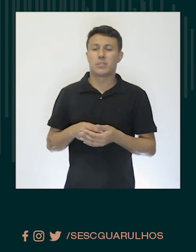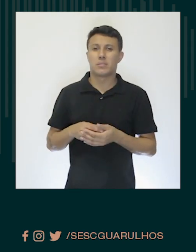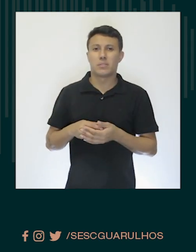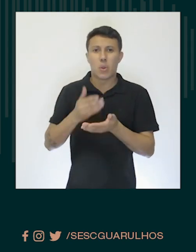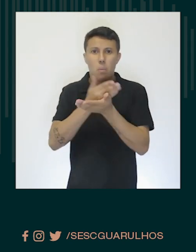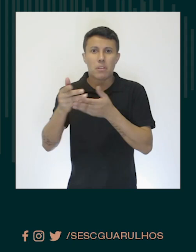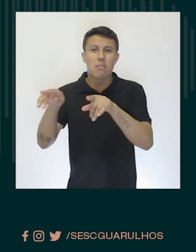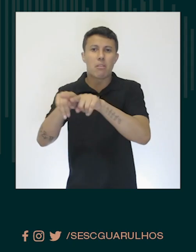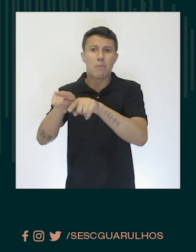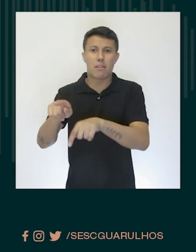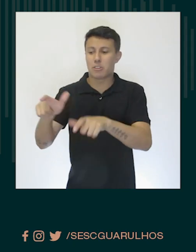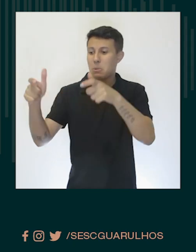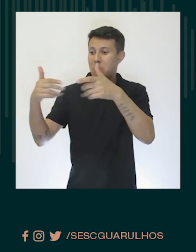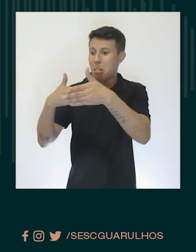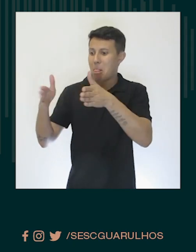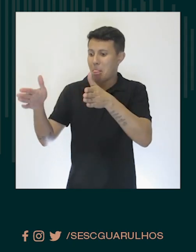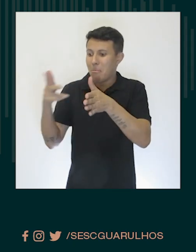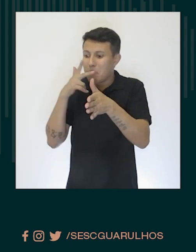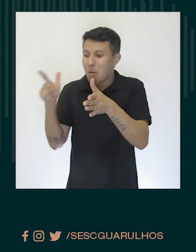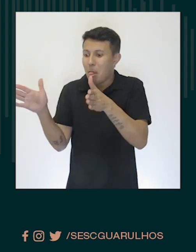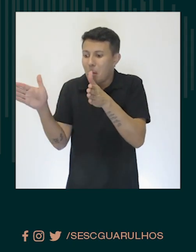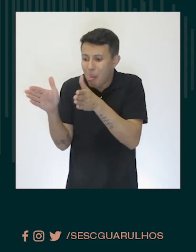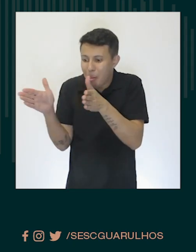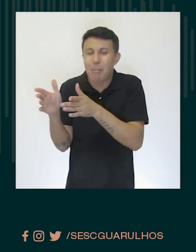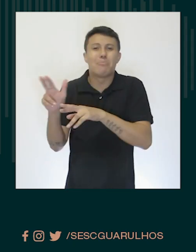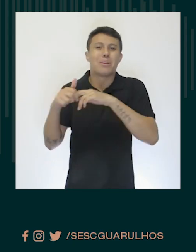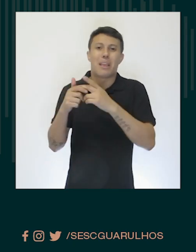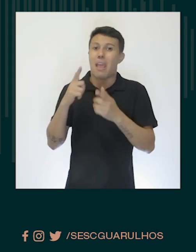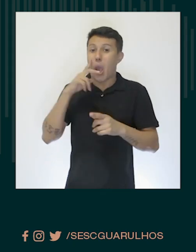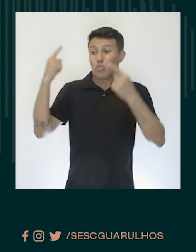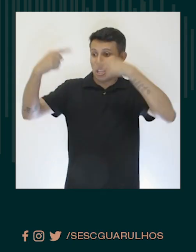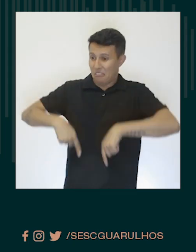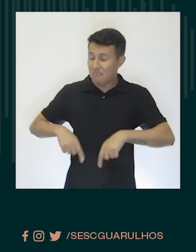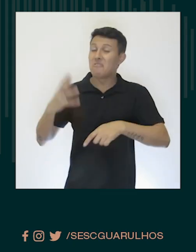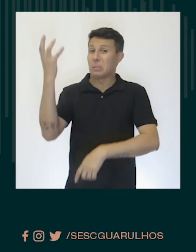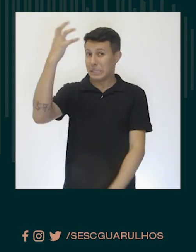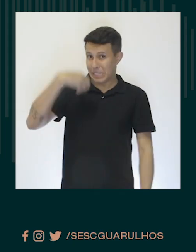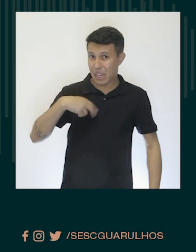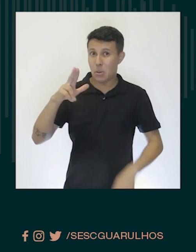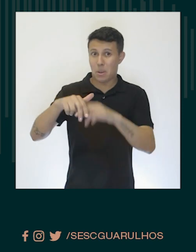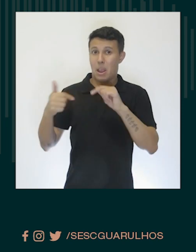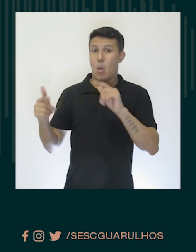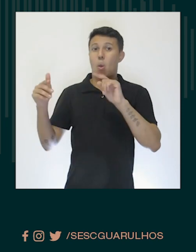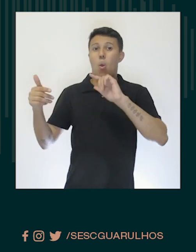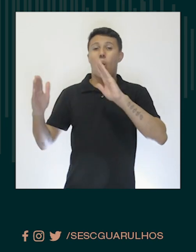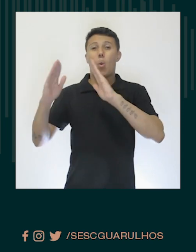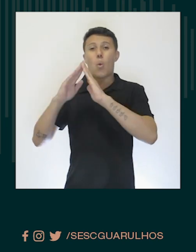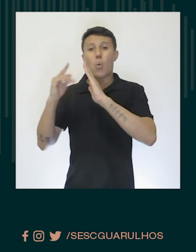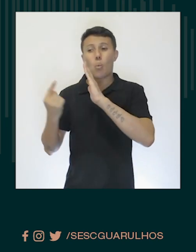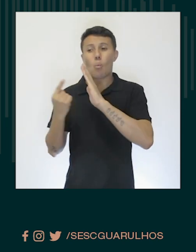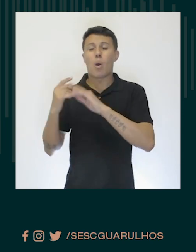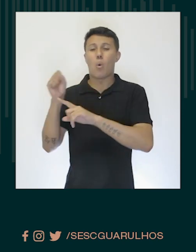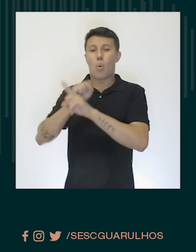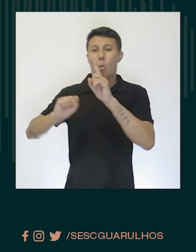dentro de uma caixa, né? Realmente é um desafio muito grande esse isolamento social, né? Também não tá